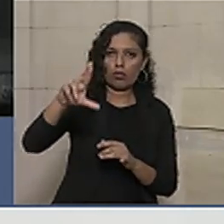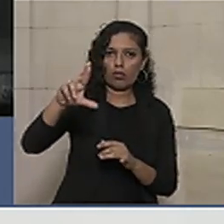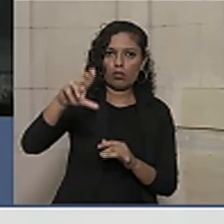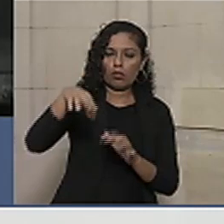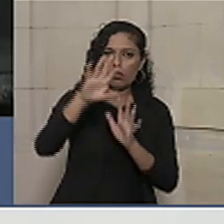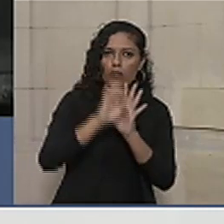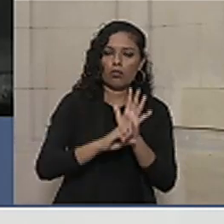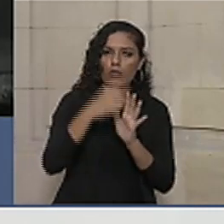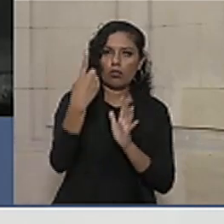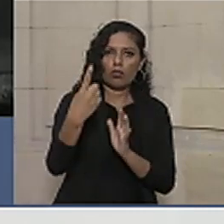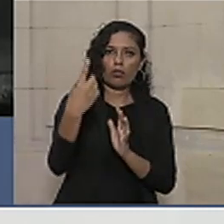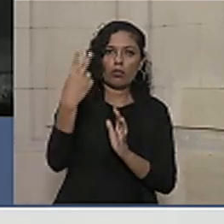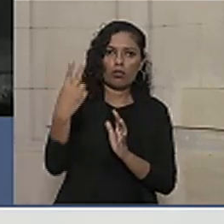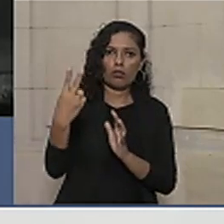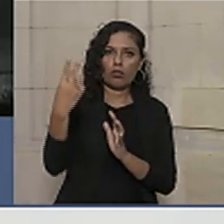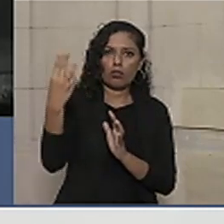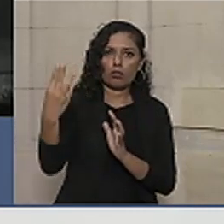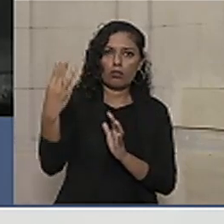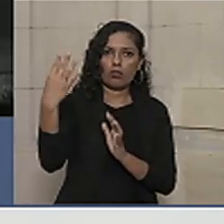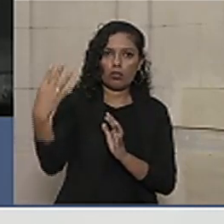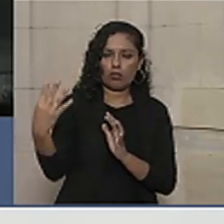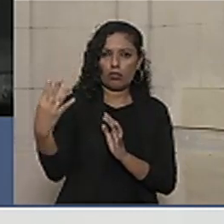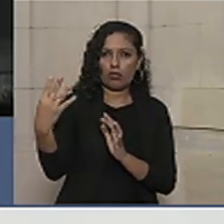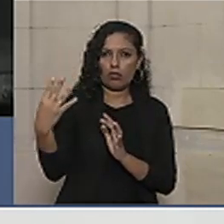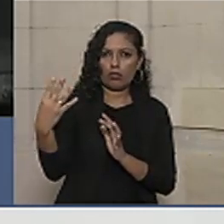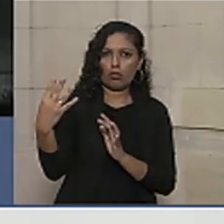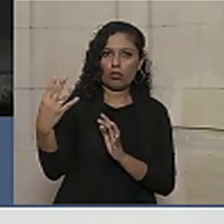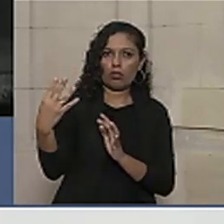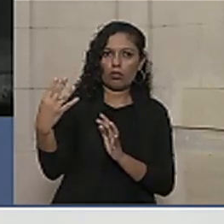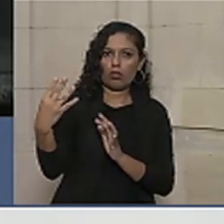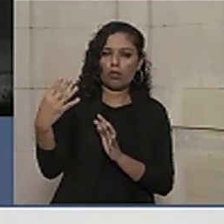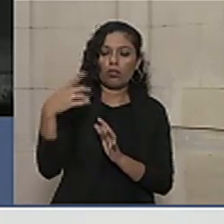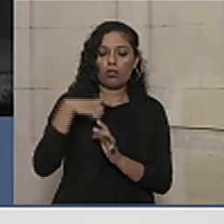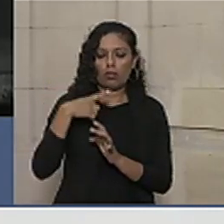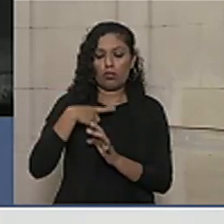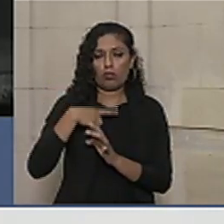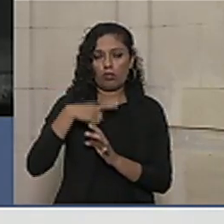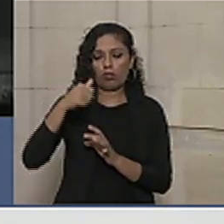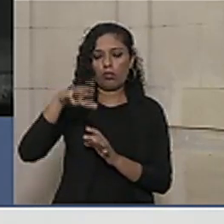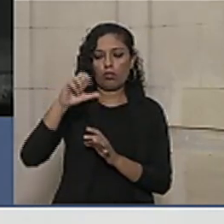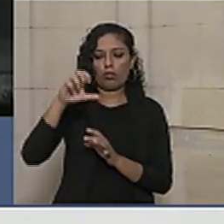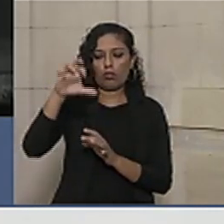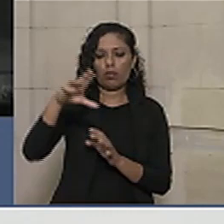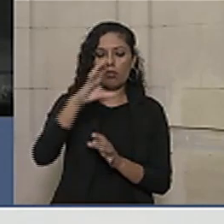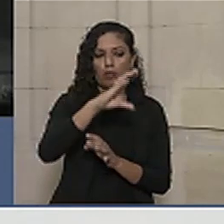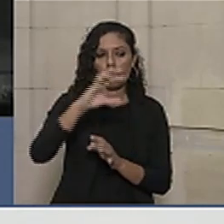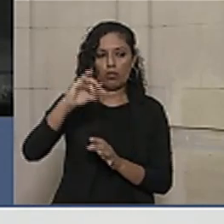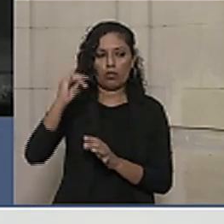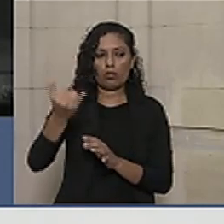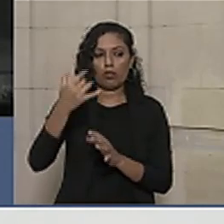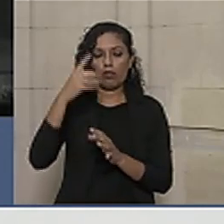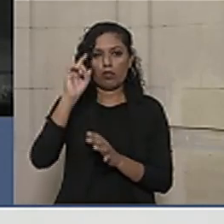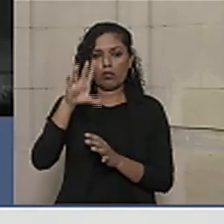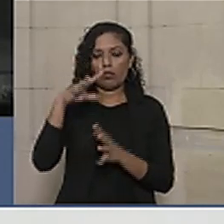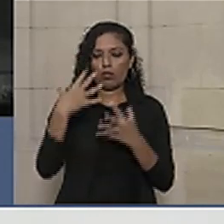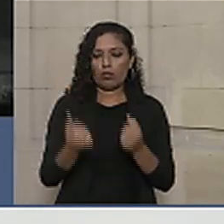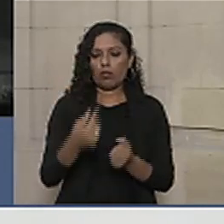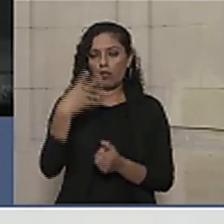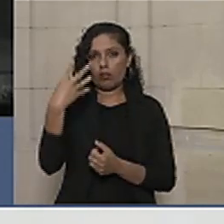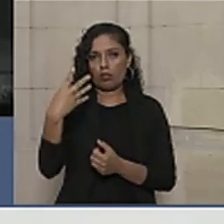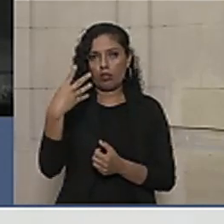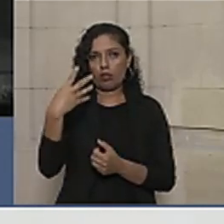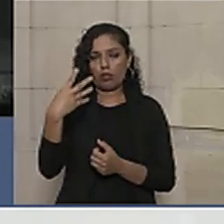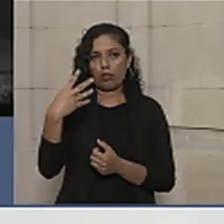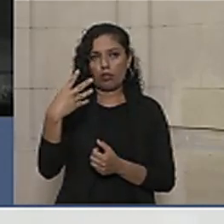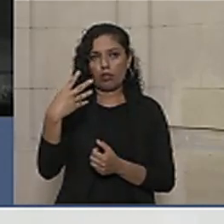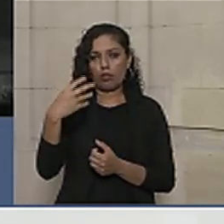da emenda 1, 2, 3 e 4. E tem o parecer da CCJ que só aprova a 4. Então, ou eu aprovo só a